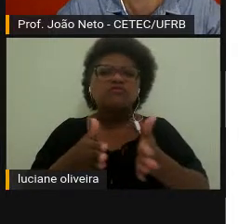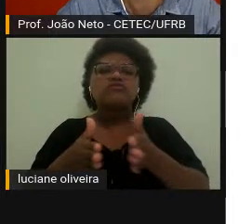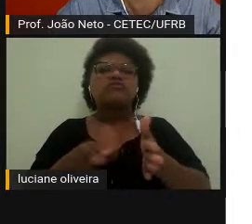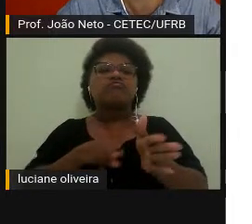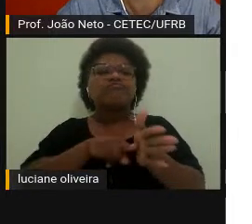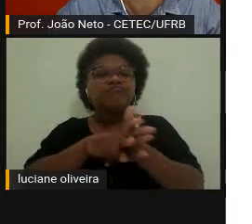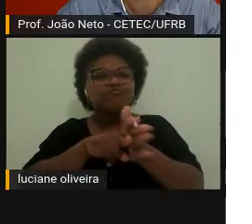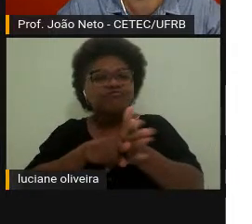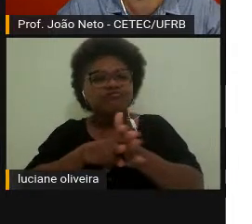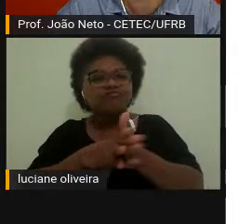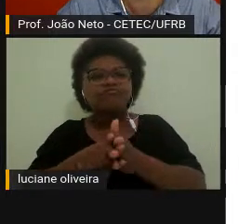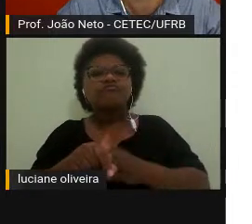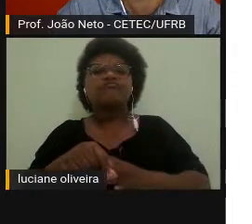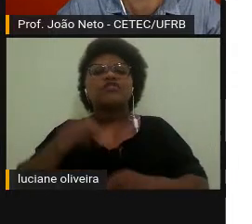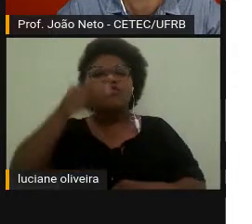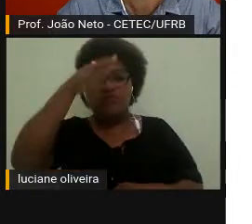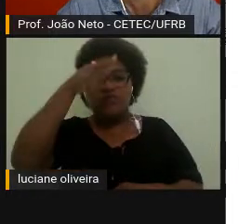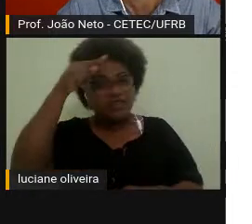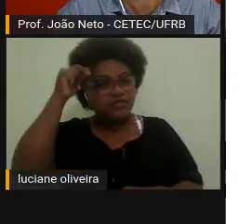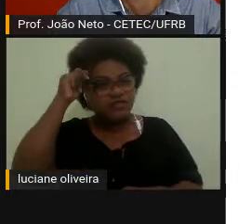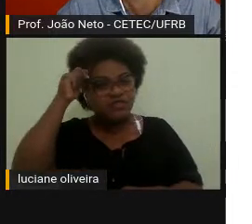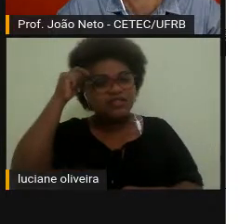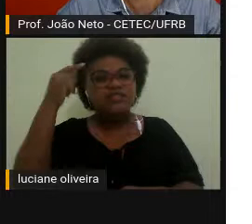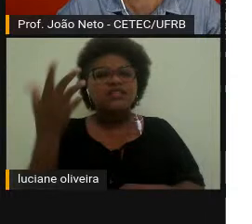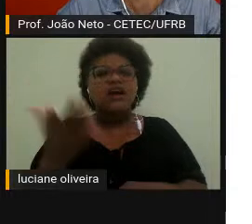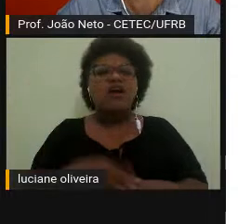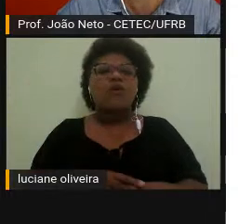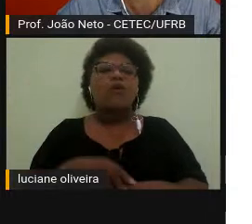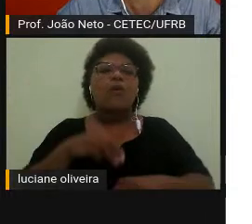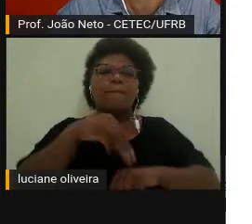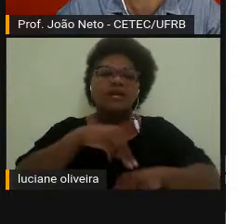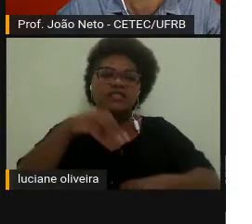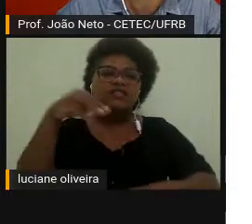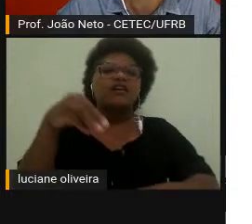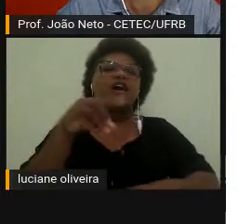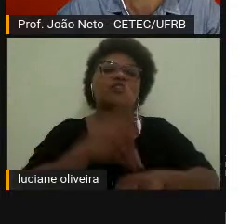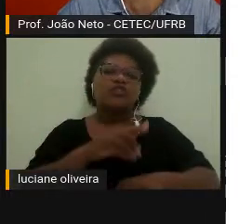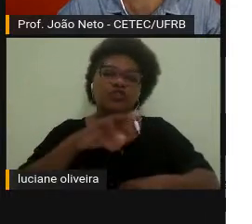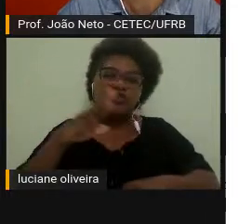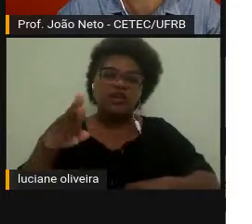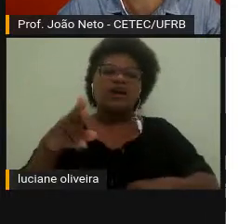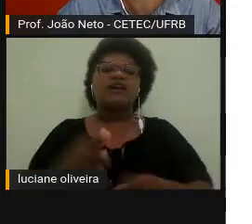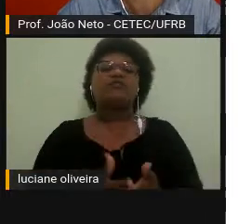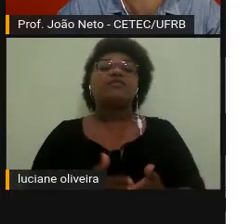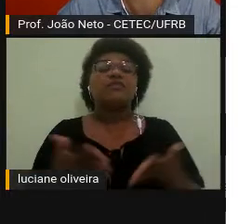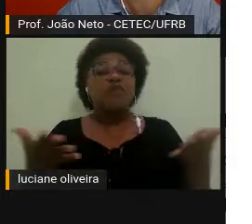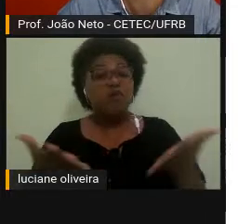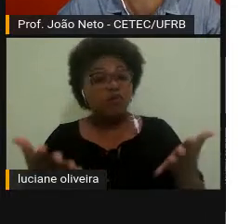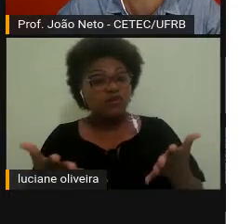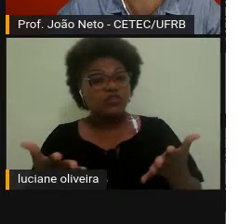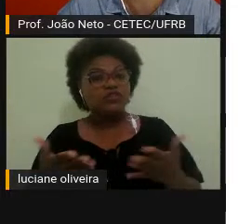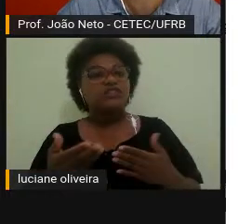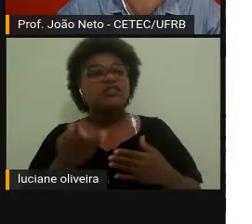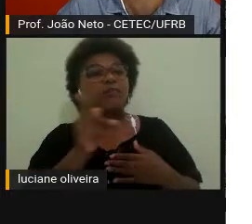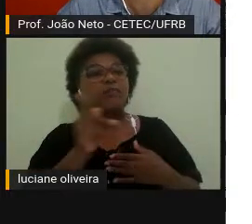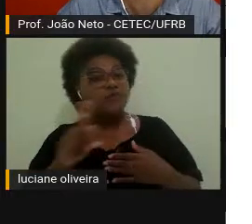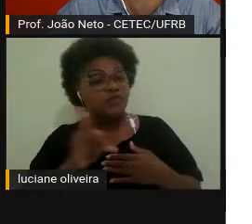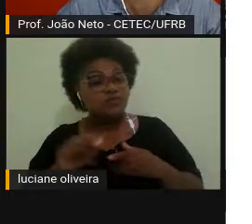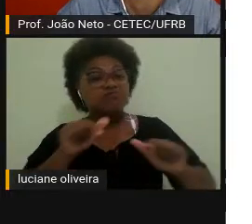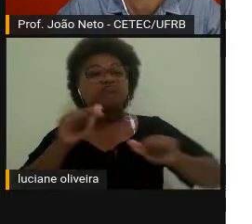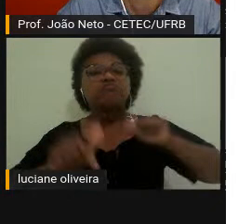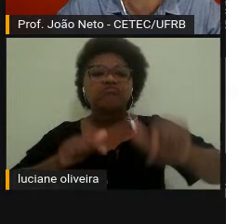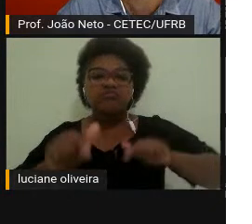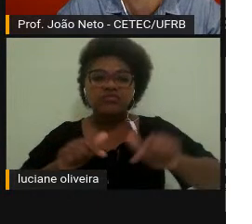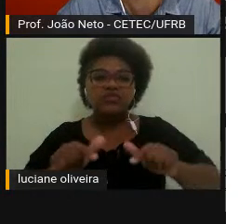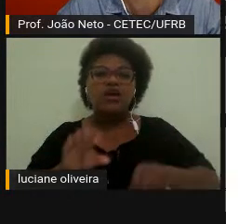e doutorado hoje a professora Luciene ela trabalha no curso de tecnologia assistiva